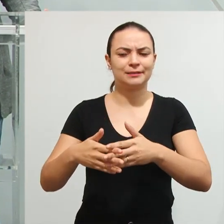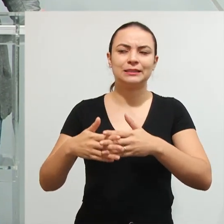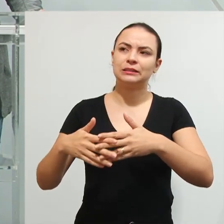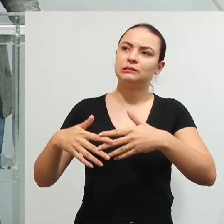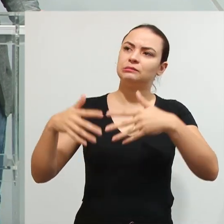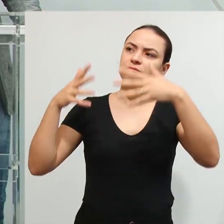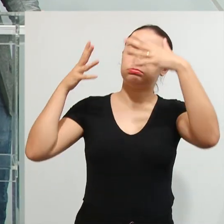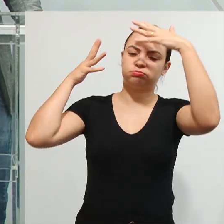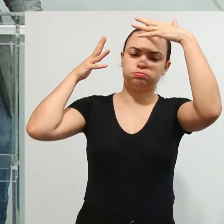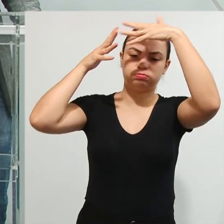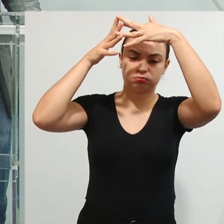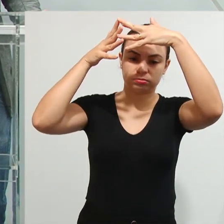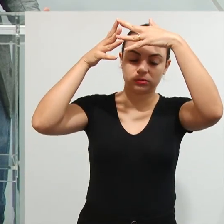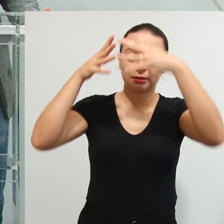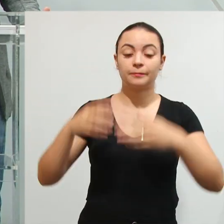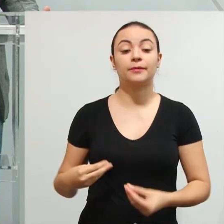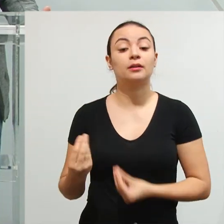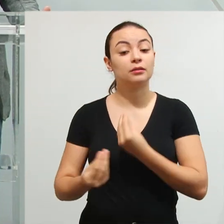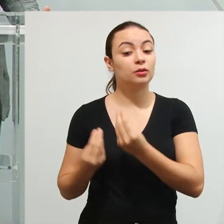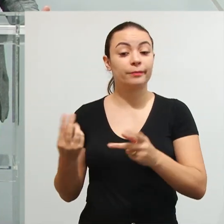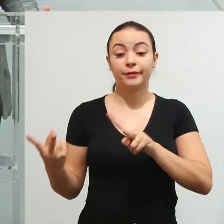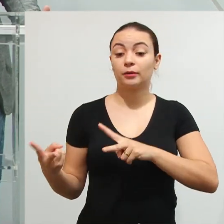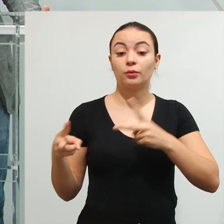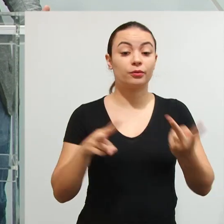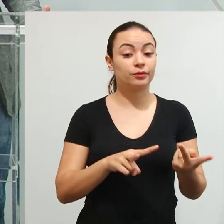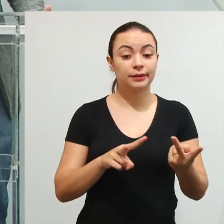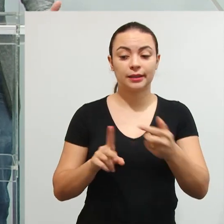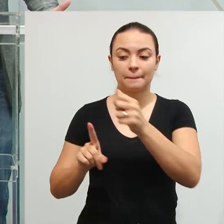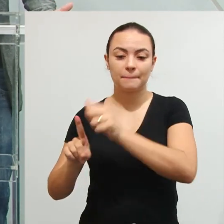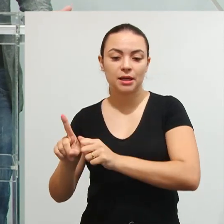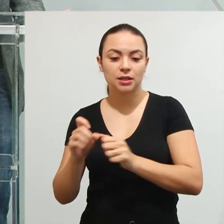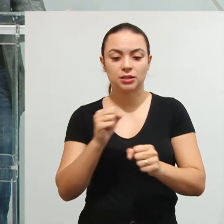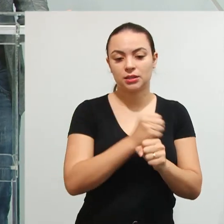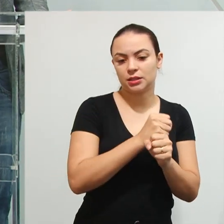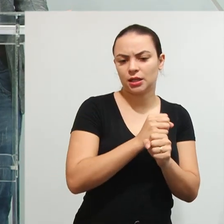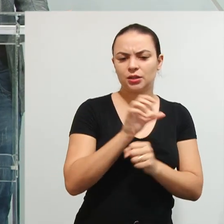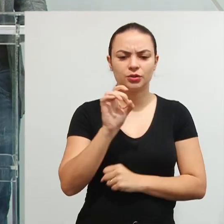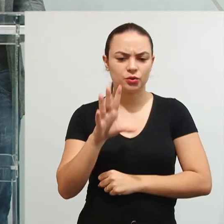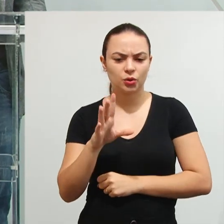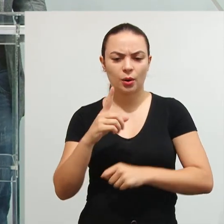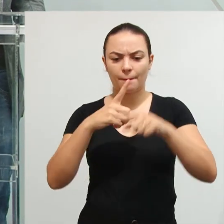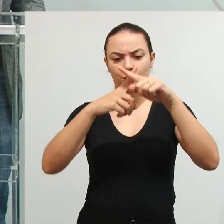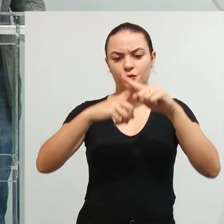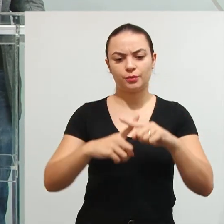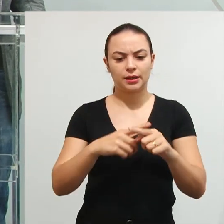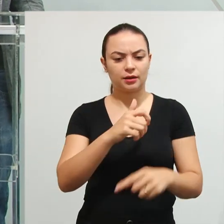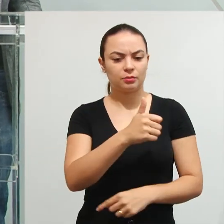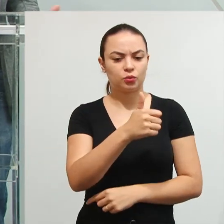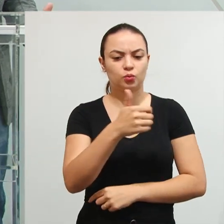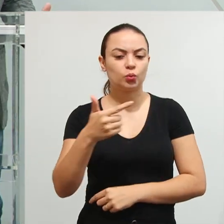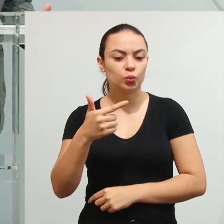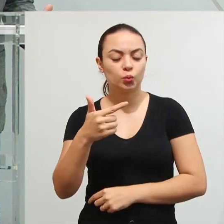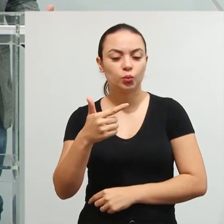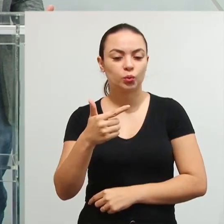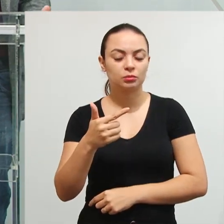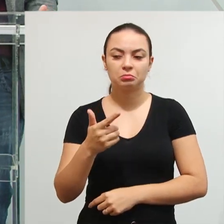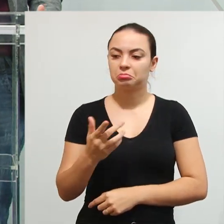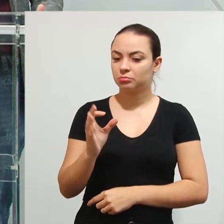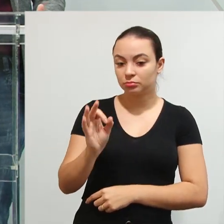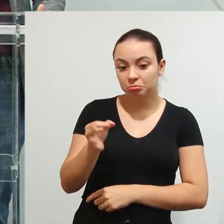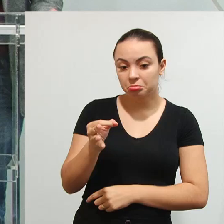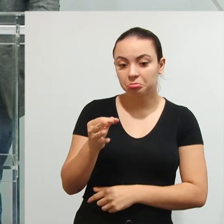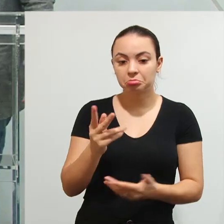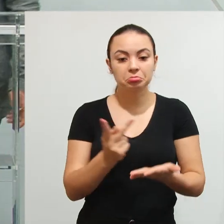como que eu faço uma conversão de taxa de juros de esses para anos é só multiplicar por 12 Será que isso vale então vamos ver